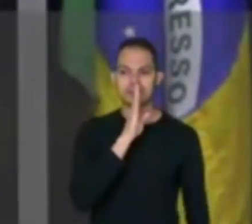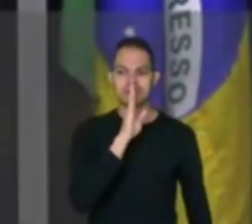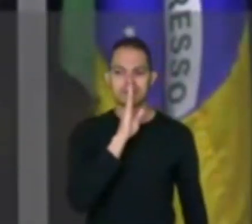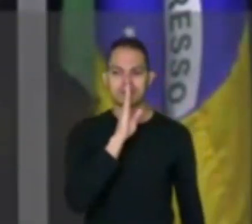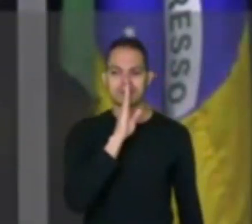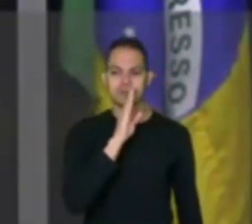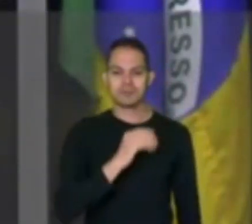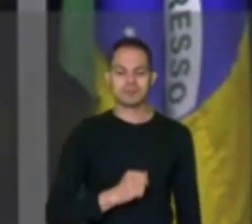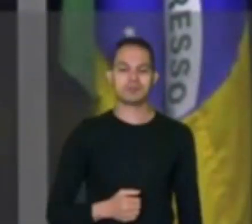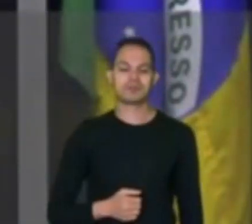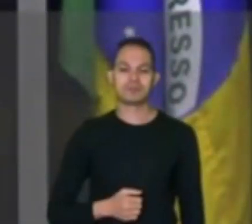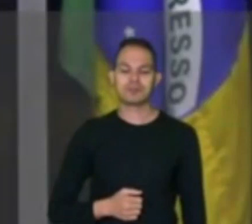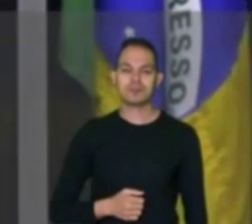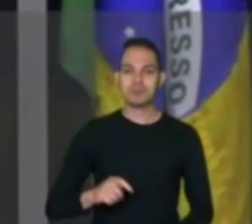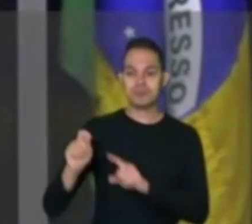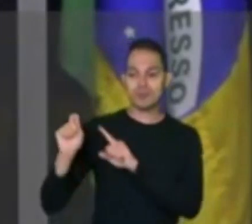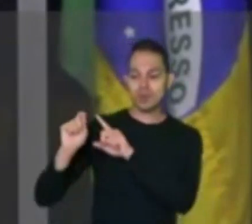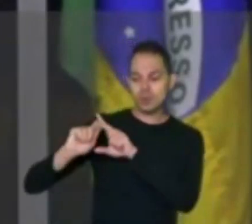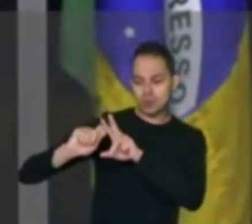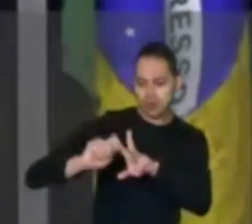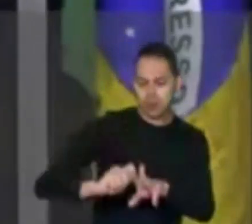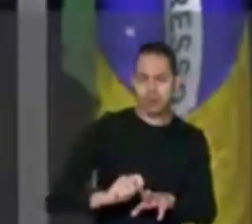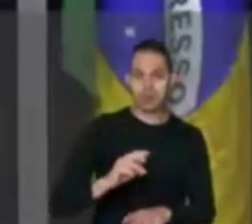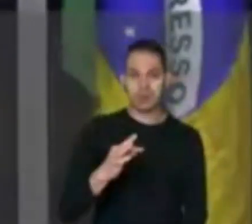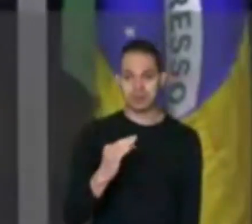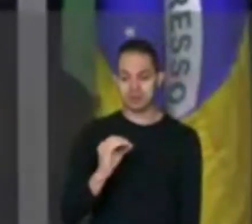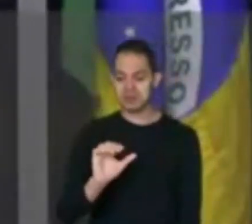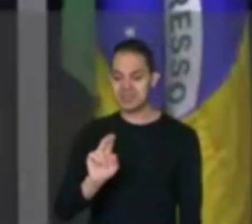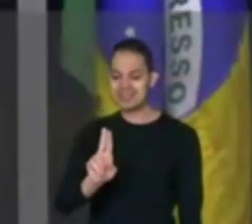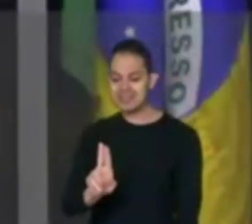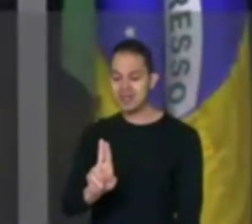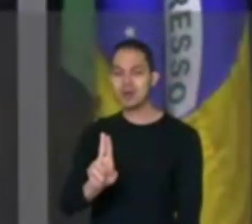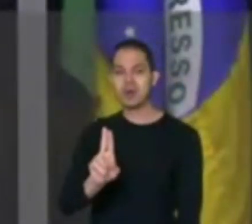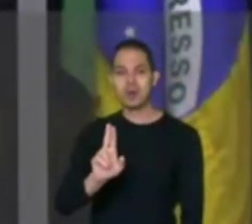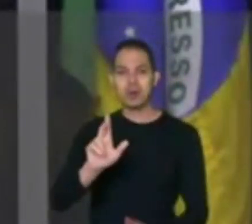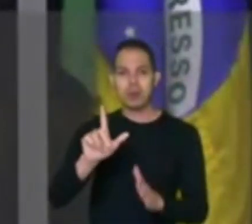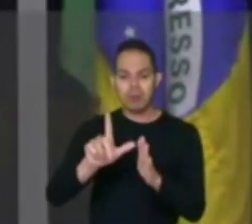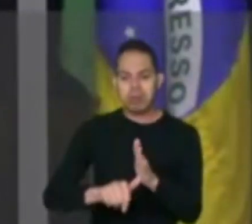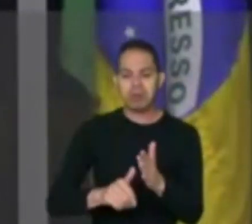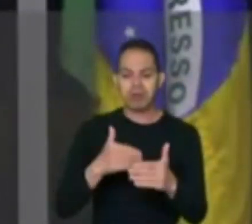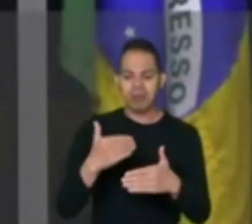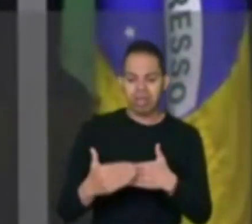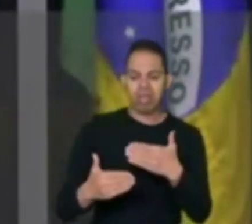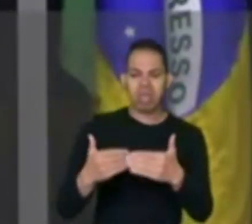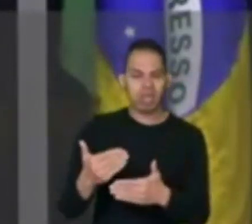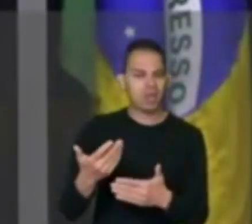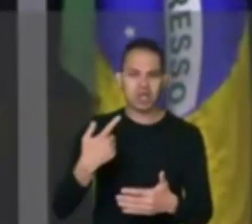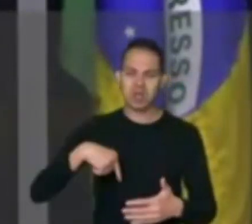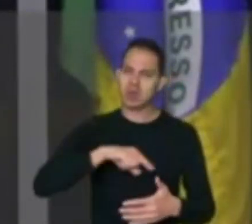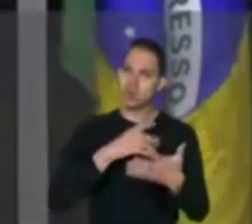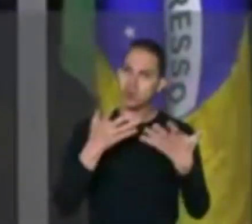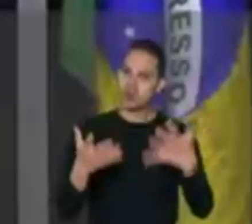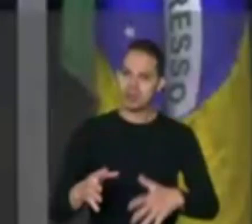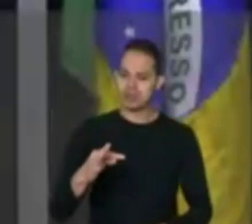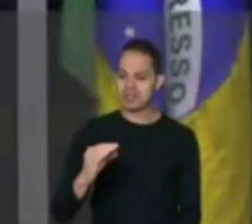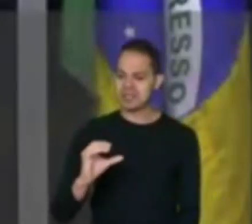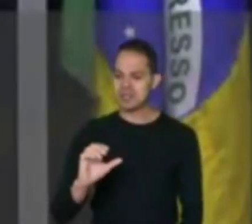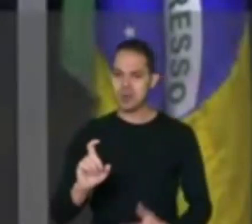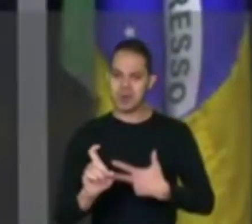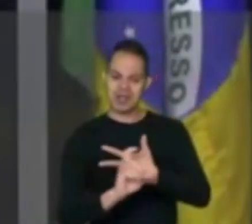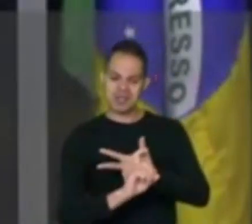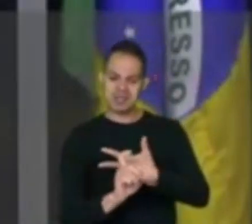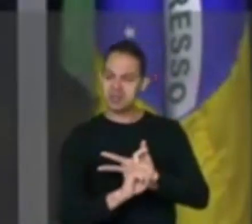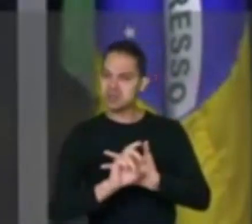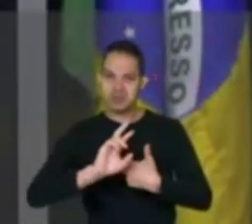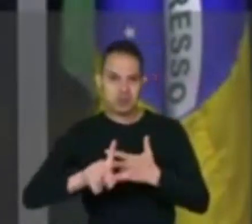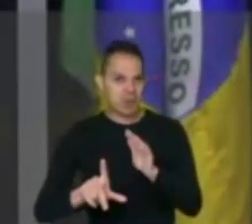nos últimos meses, o Tribunal de Contas, como mero elemento protelatório e político, não dá para aceitar. O Tribunal de Contas não é poder executivo para definir política